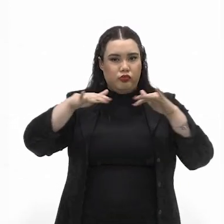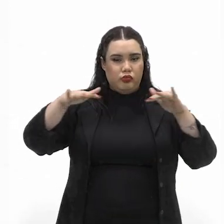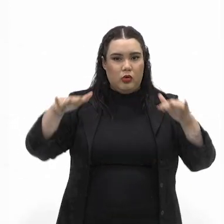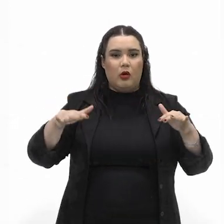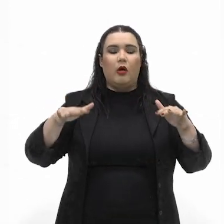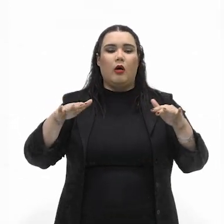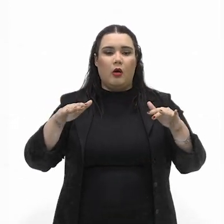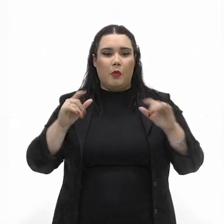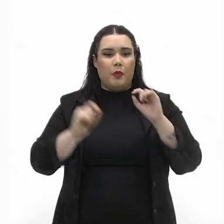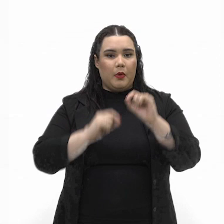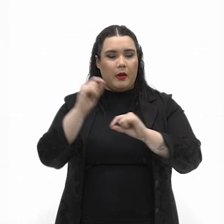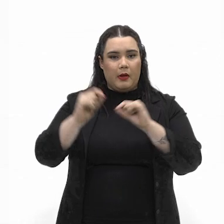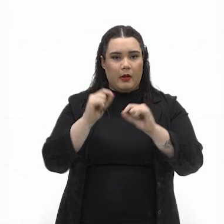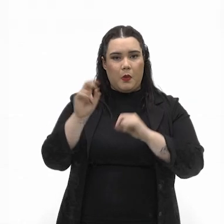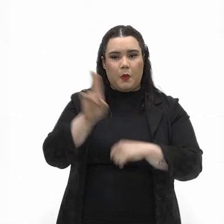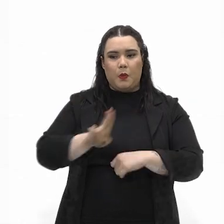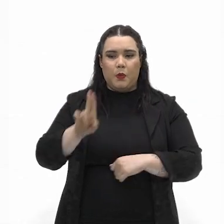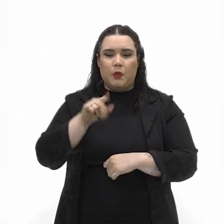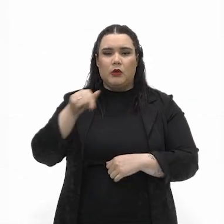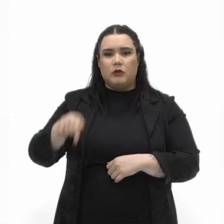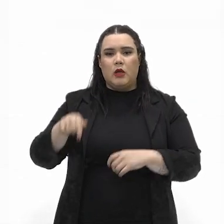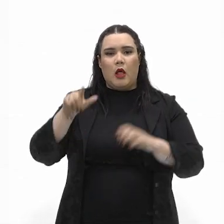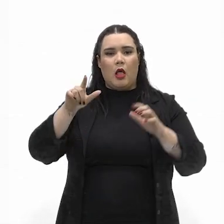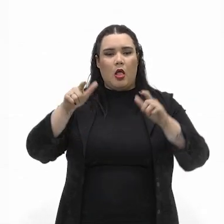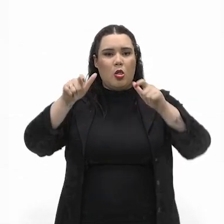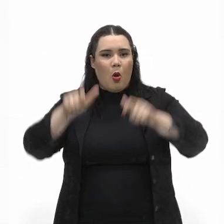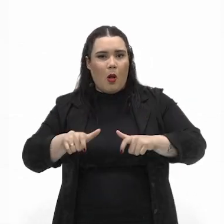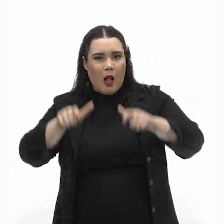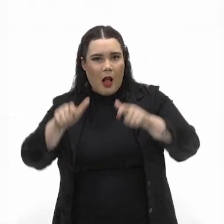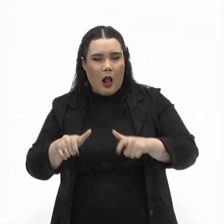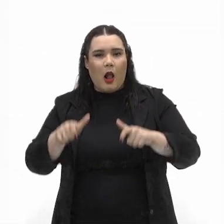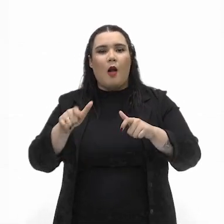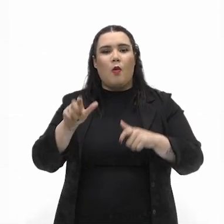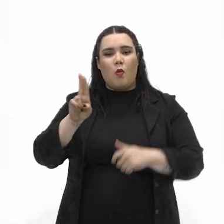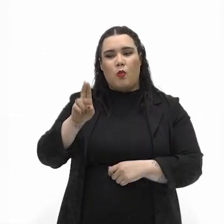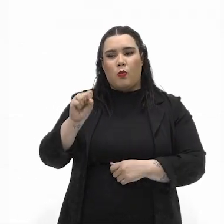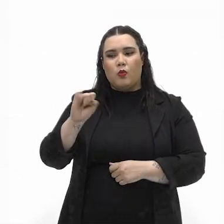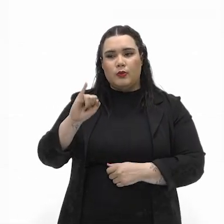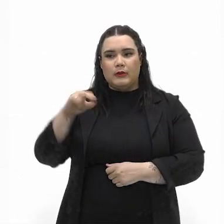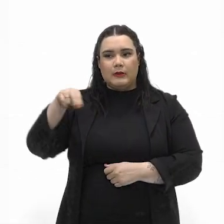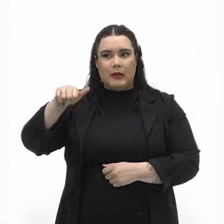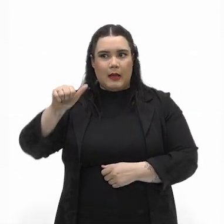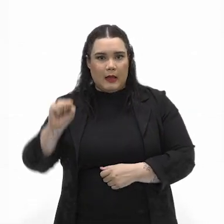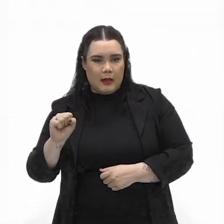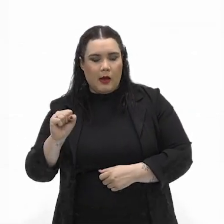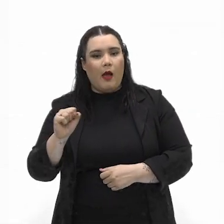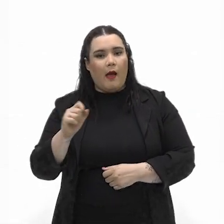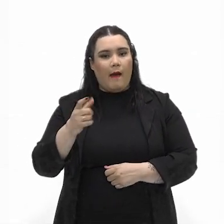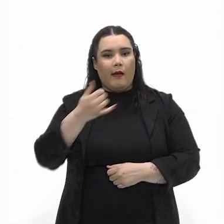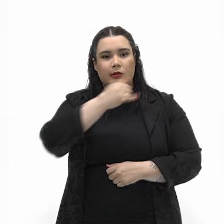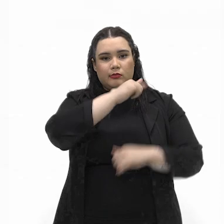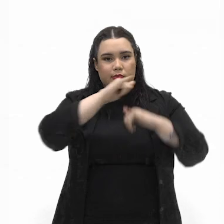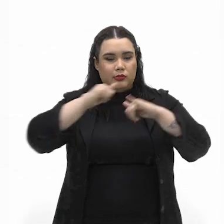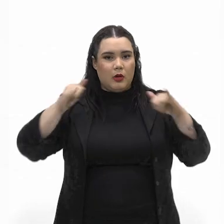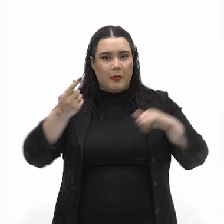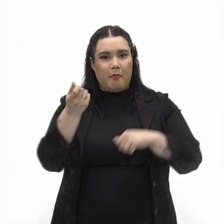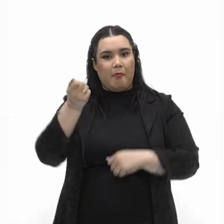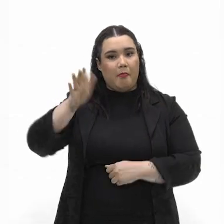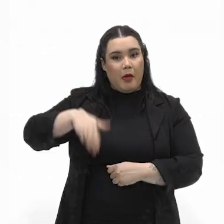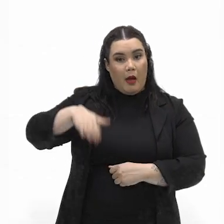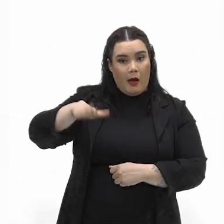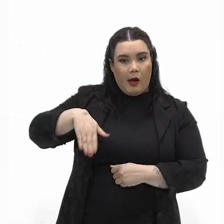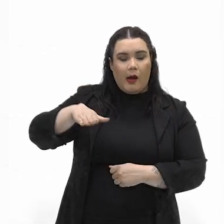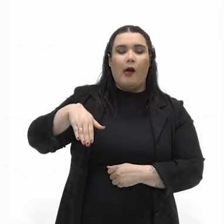através de usinas nucleares, ela é extremamente barata, ela é pouco